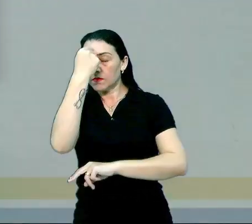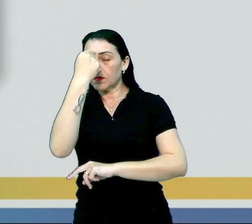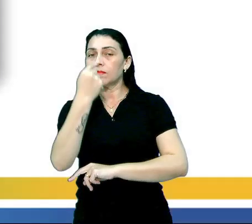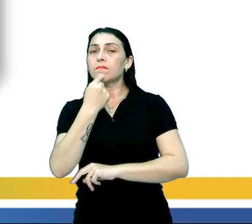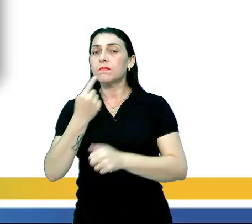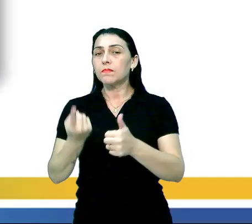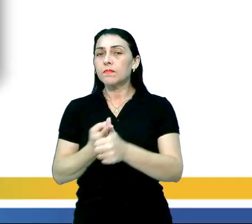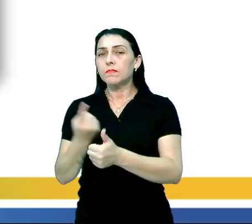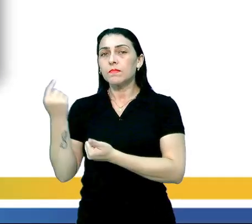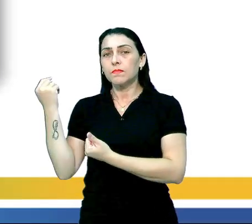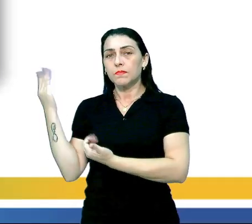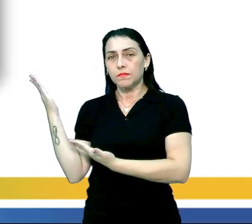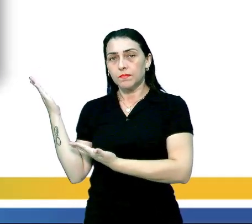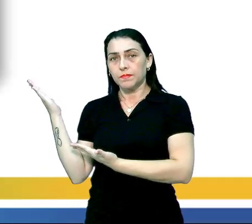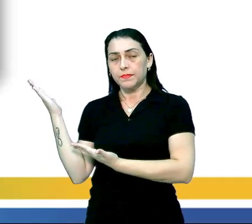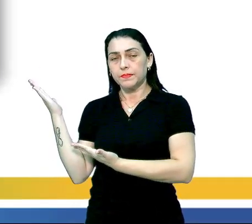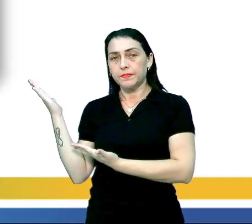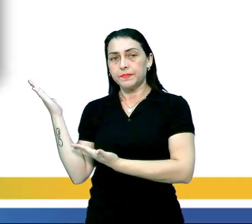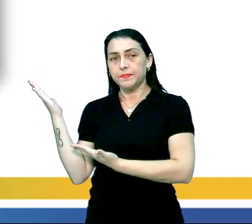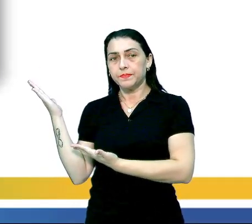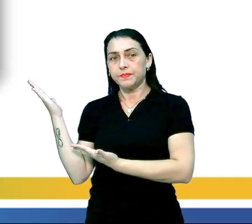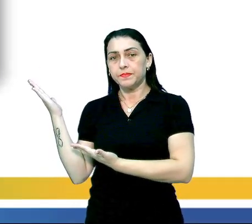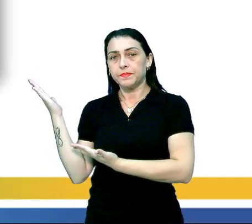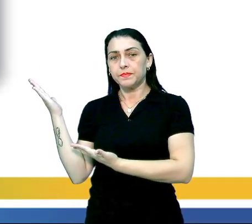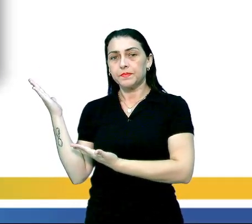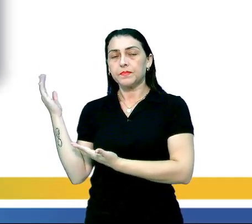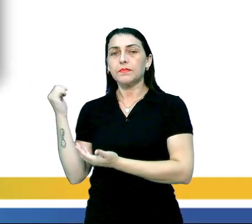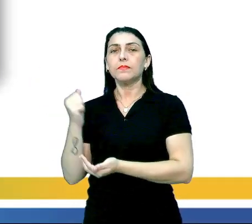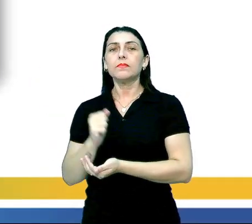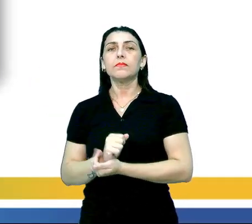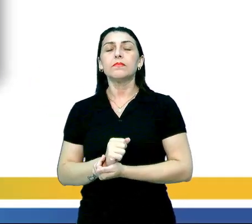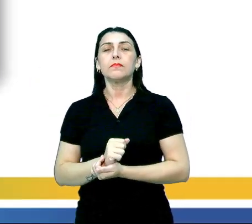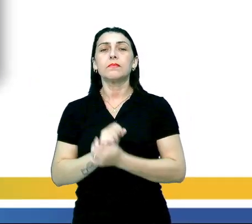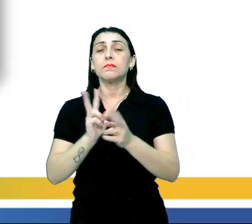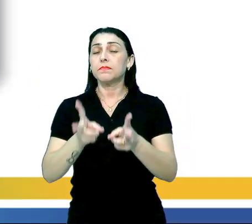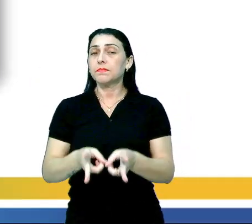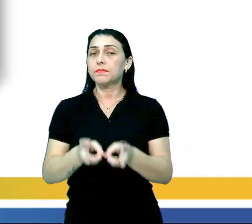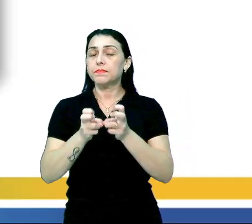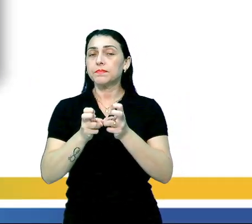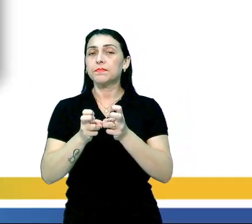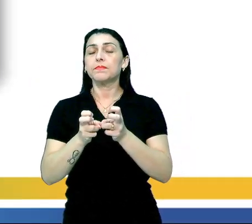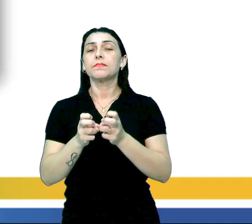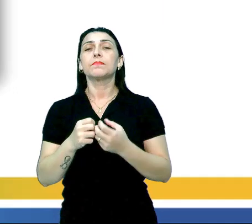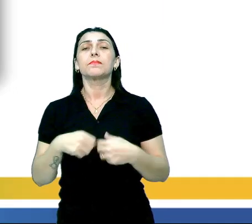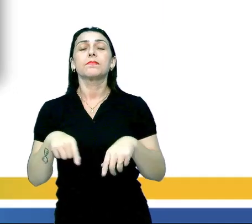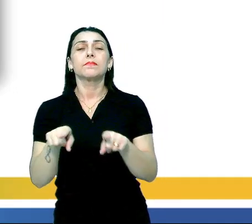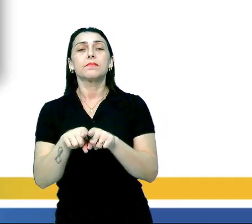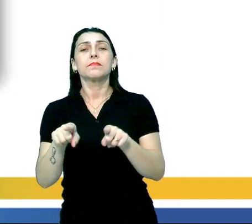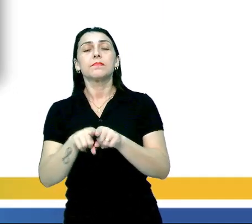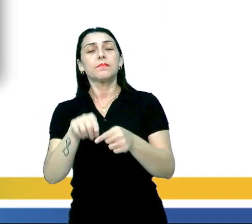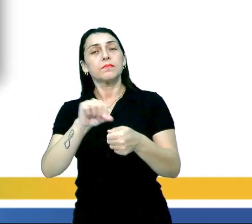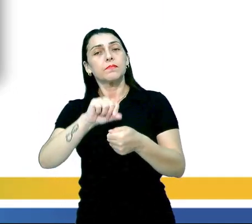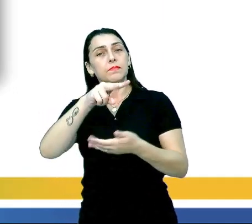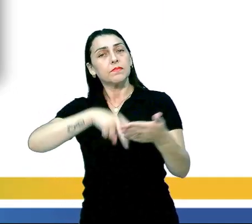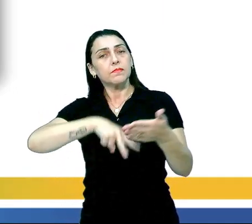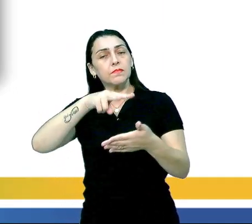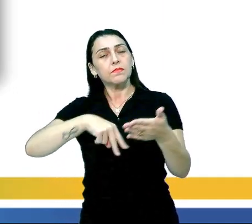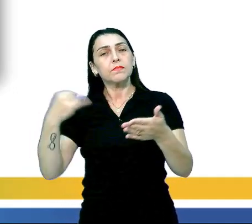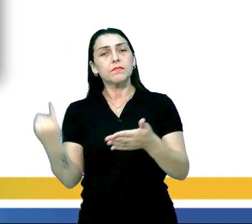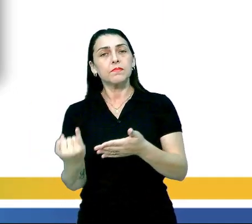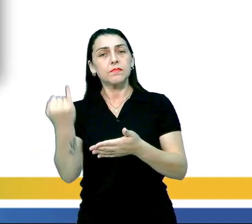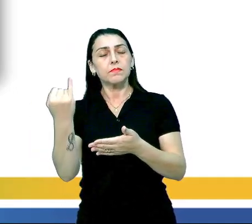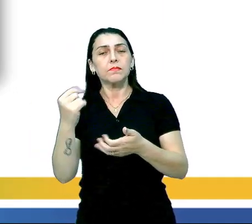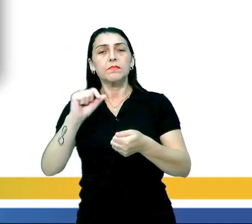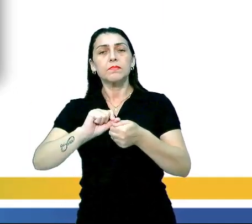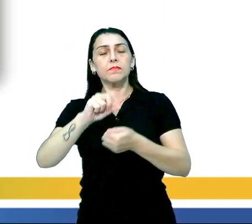imagem primeiro. Então, visualizem aí em tela, né? Vocês podem perceber, até mesmo fazer a leitura. É importante